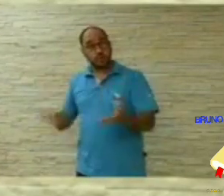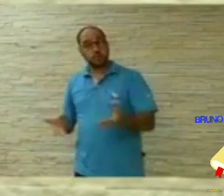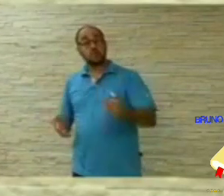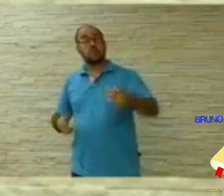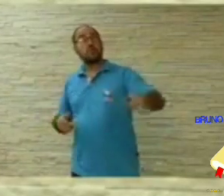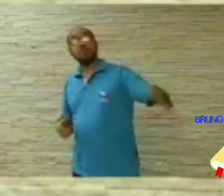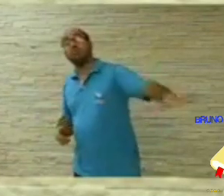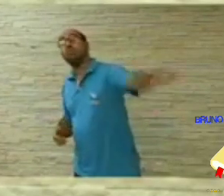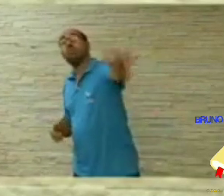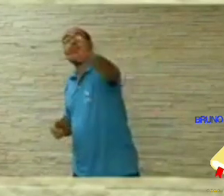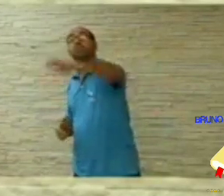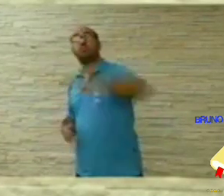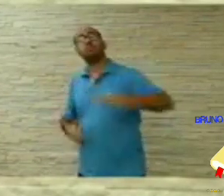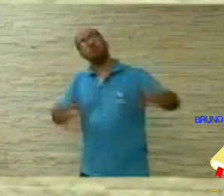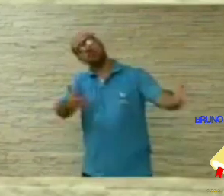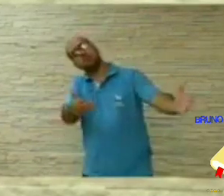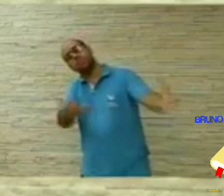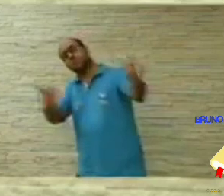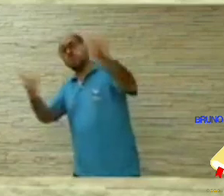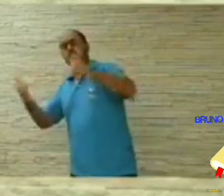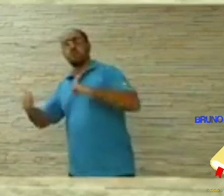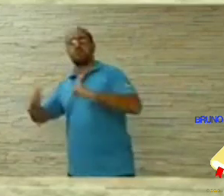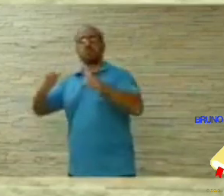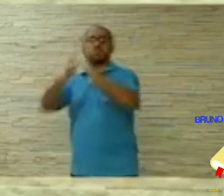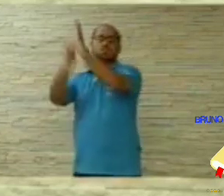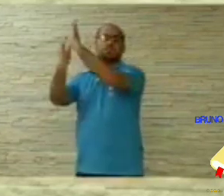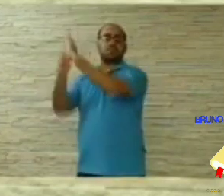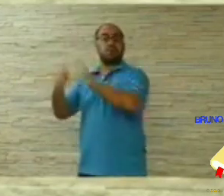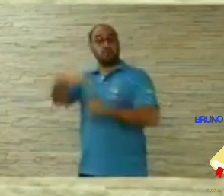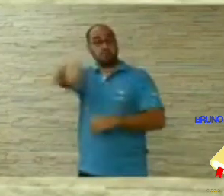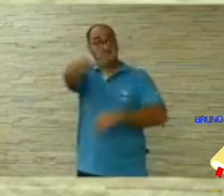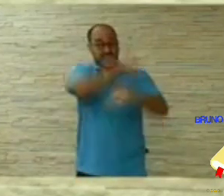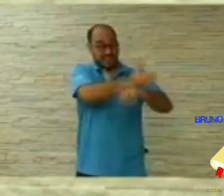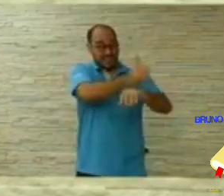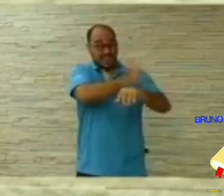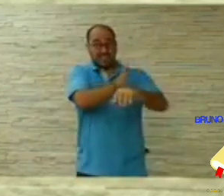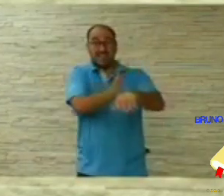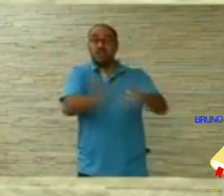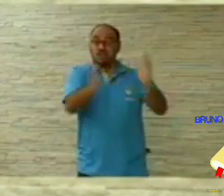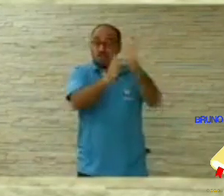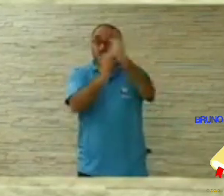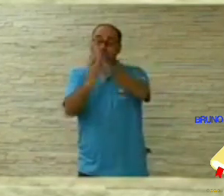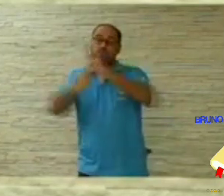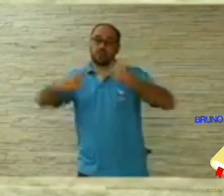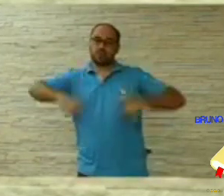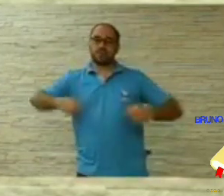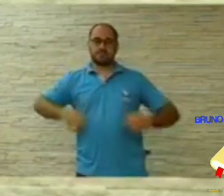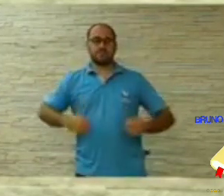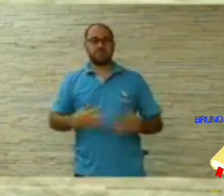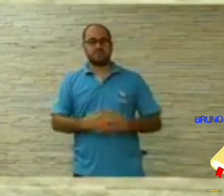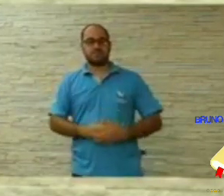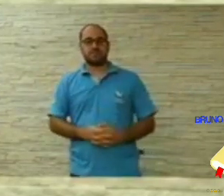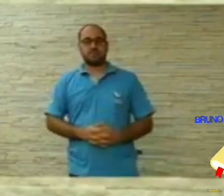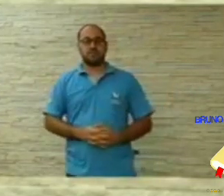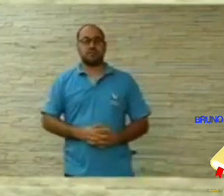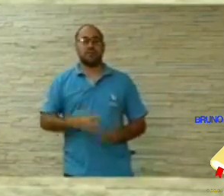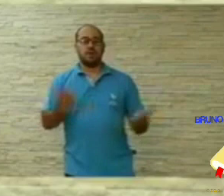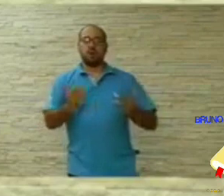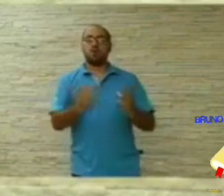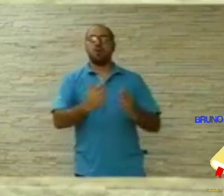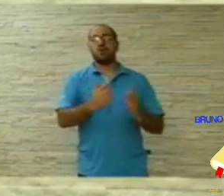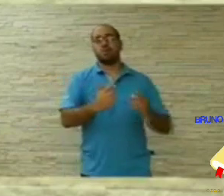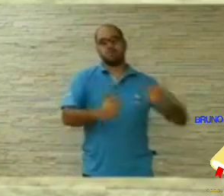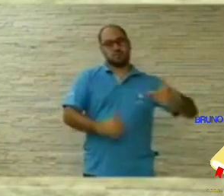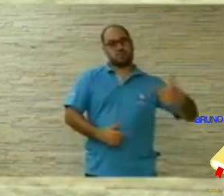humano deveria louvar o nome de Deus o tempo todo. Agora eu queria ler com você a segunda estrofe. A partir do verso